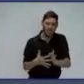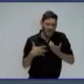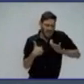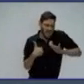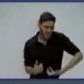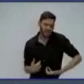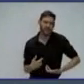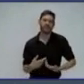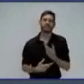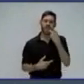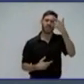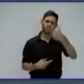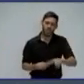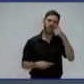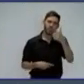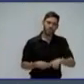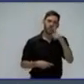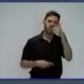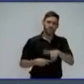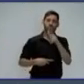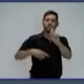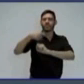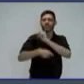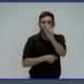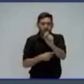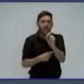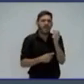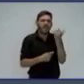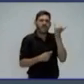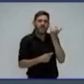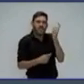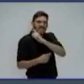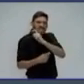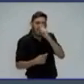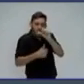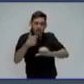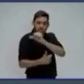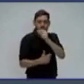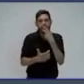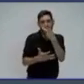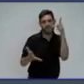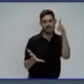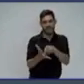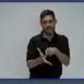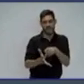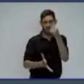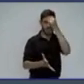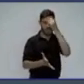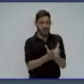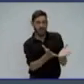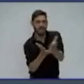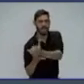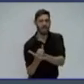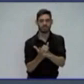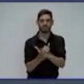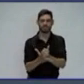que repetidamente desmentir falsidades para que não sejamos dominados pela